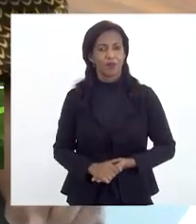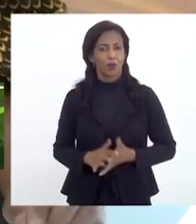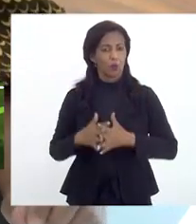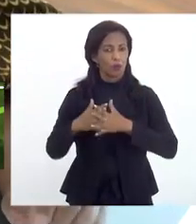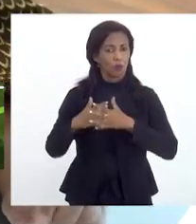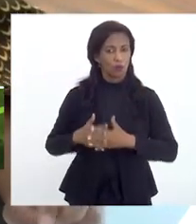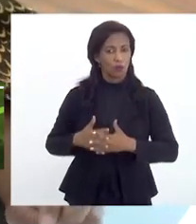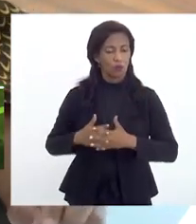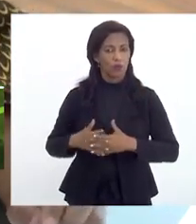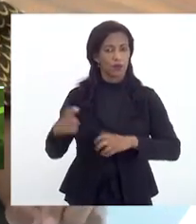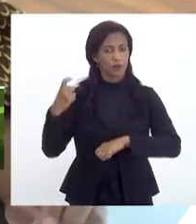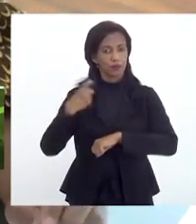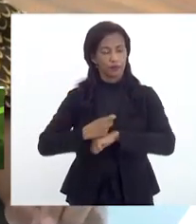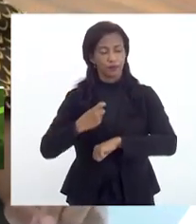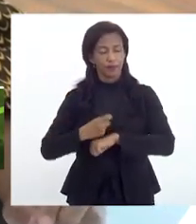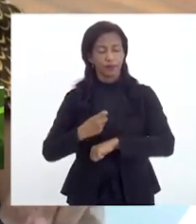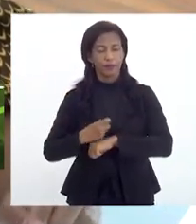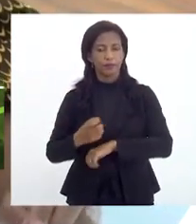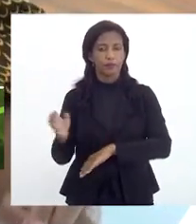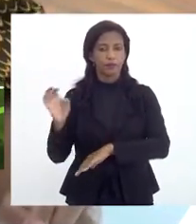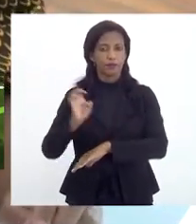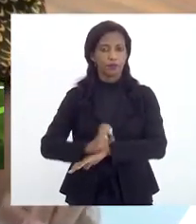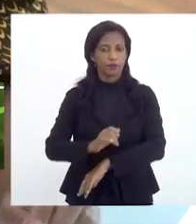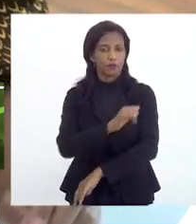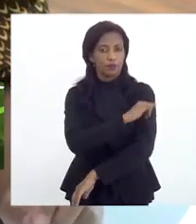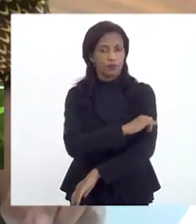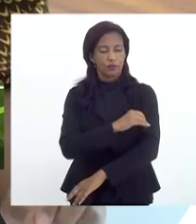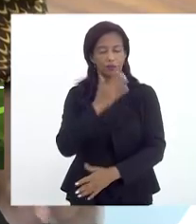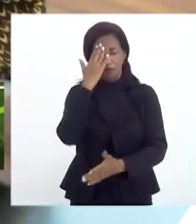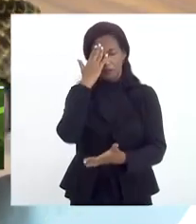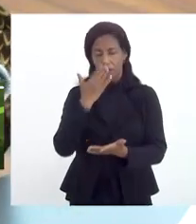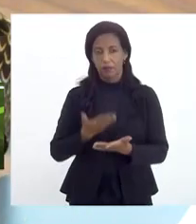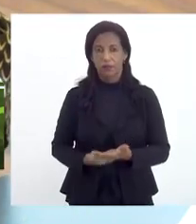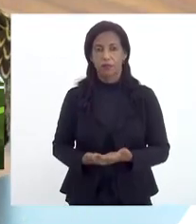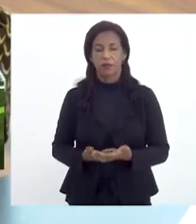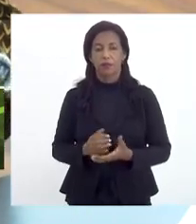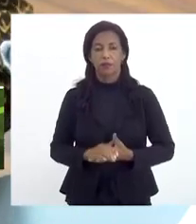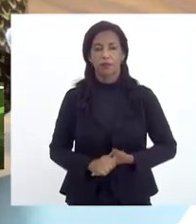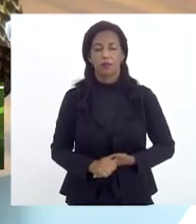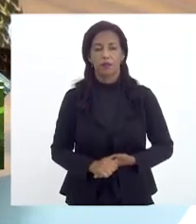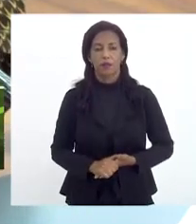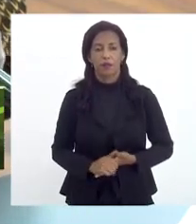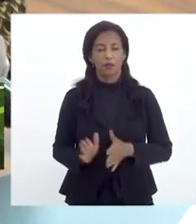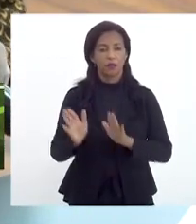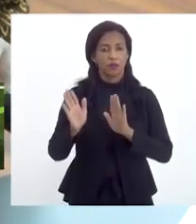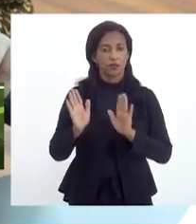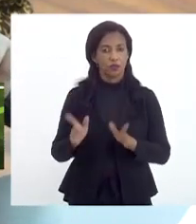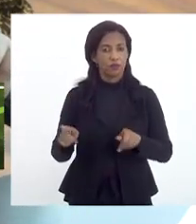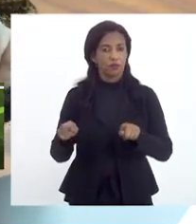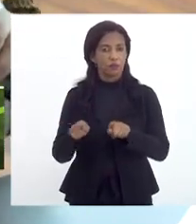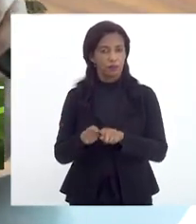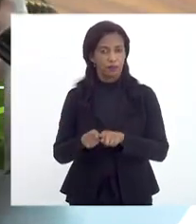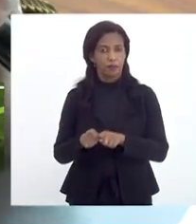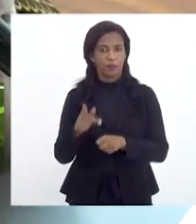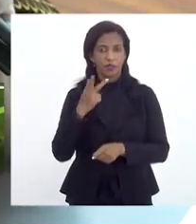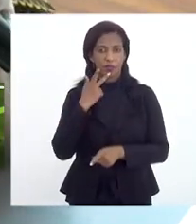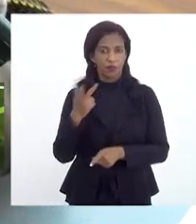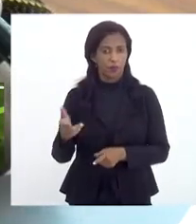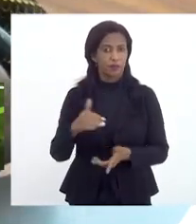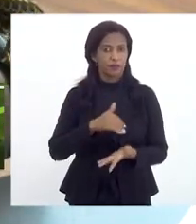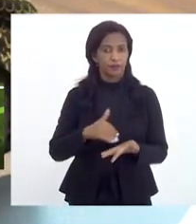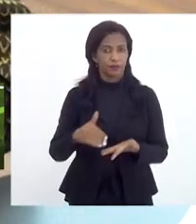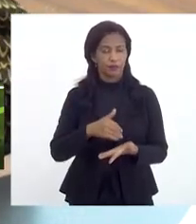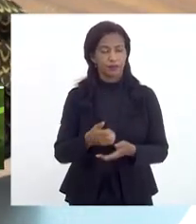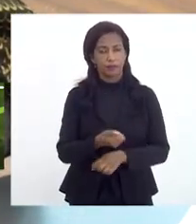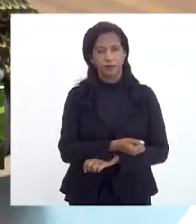imposição dura ao Estado do Rio de Janeiro Acredito que Já também dito pelos secretários